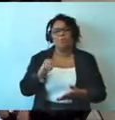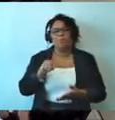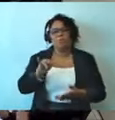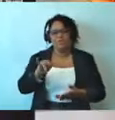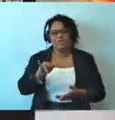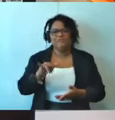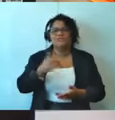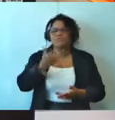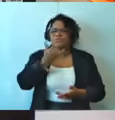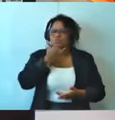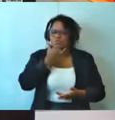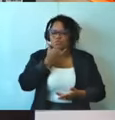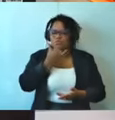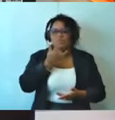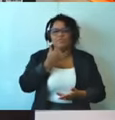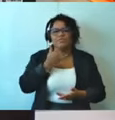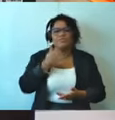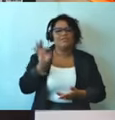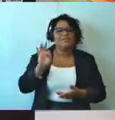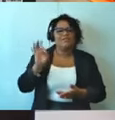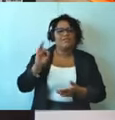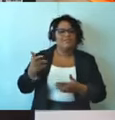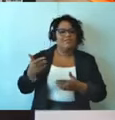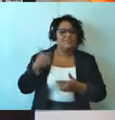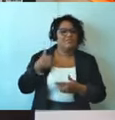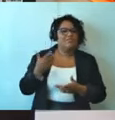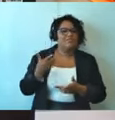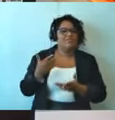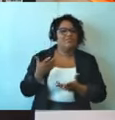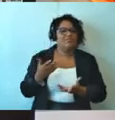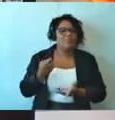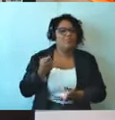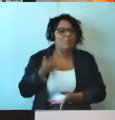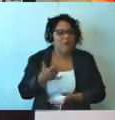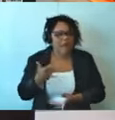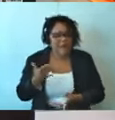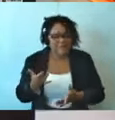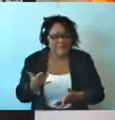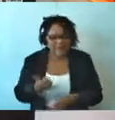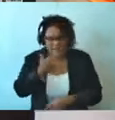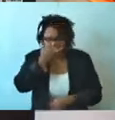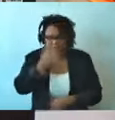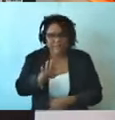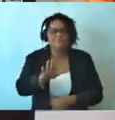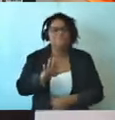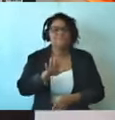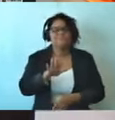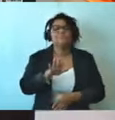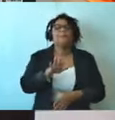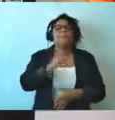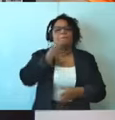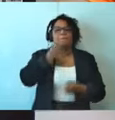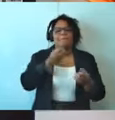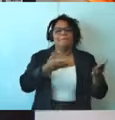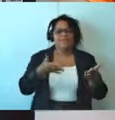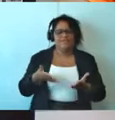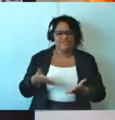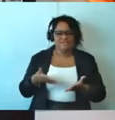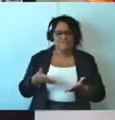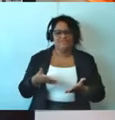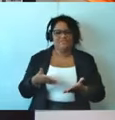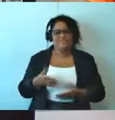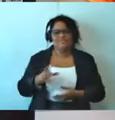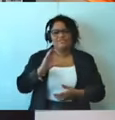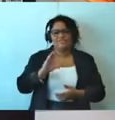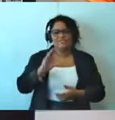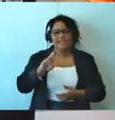Desculpa a falha, olha só. Ninguém me deu a dica aqui, quase que eu vou embarcando na furada. Não, mas Júnior, seja bem-vindo. Então você está no CRTT